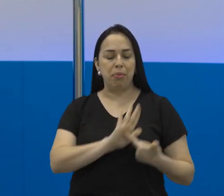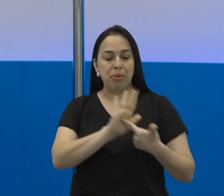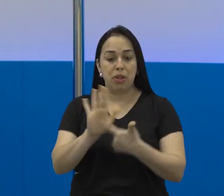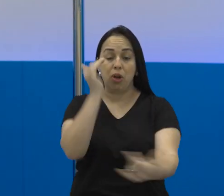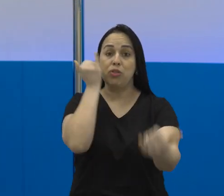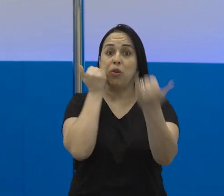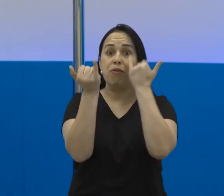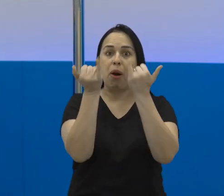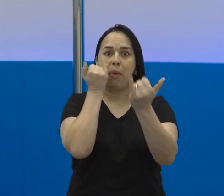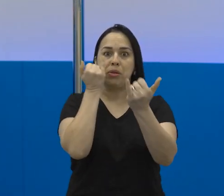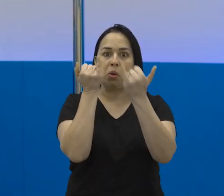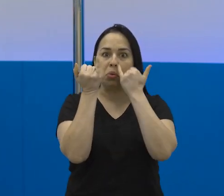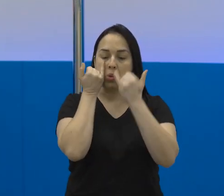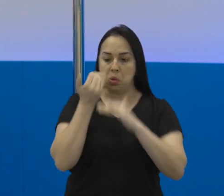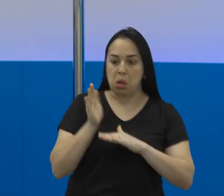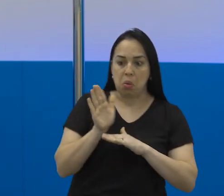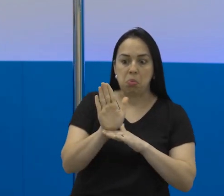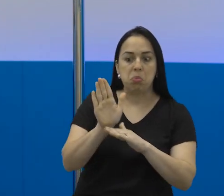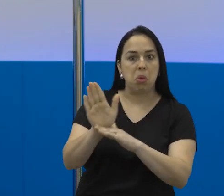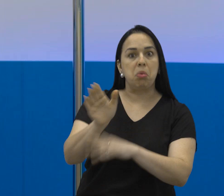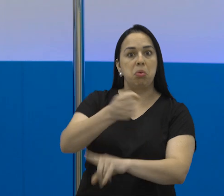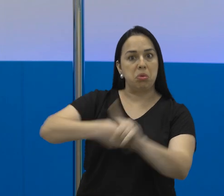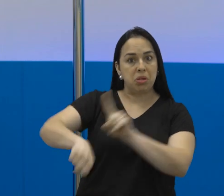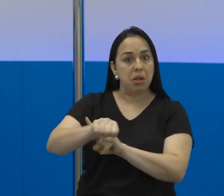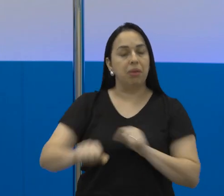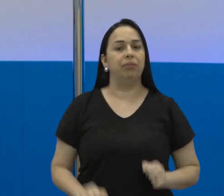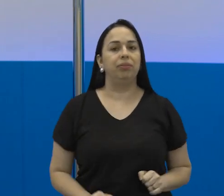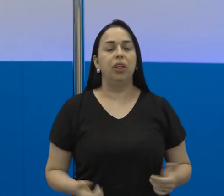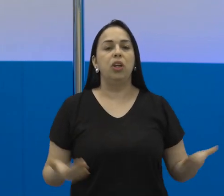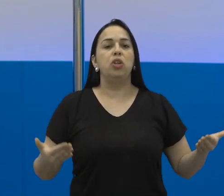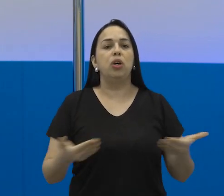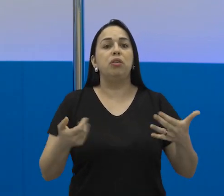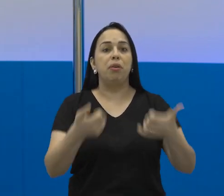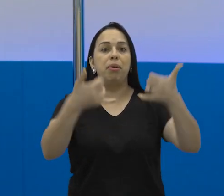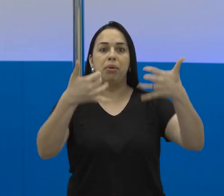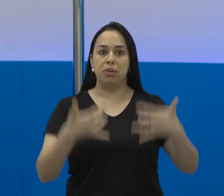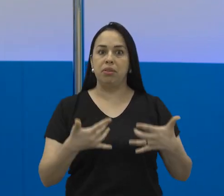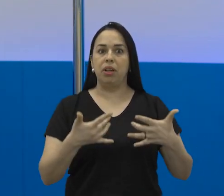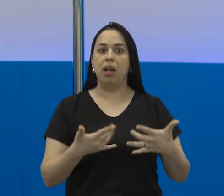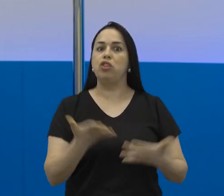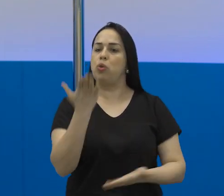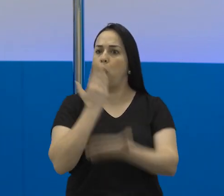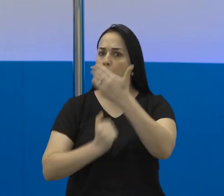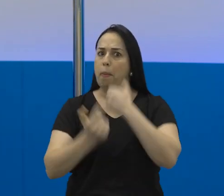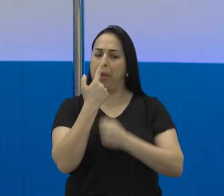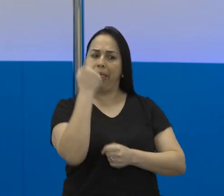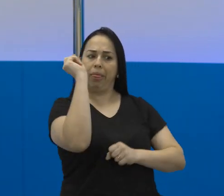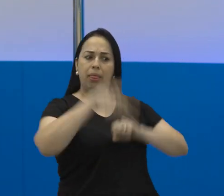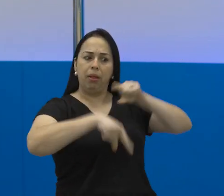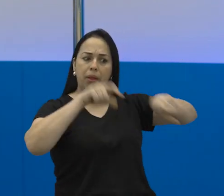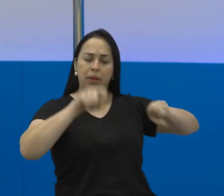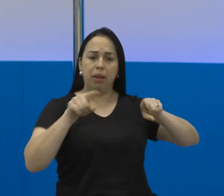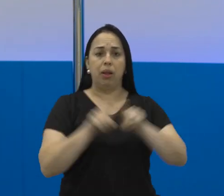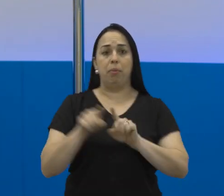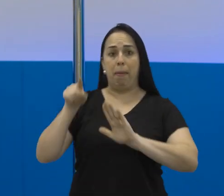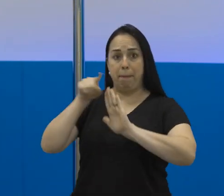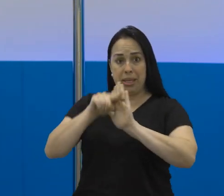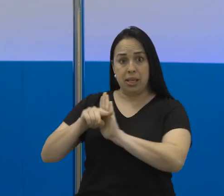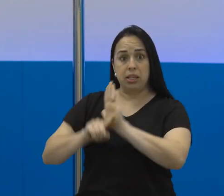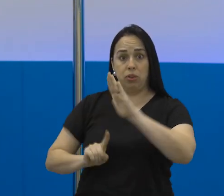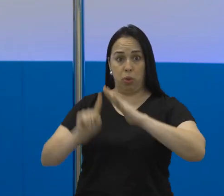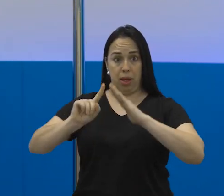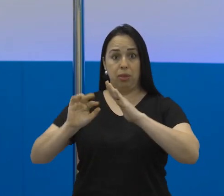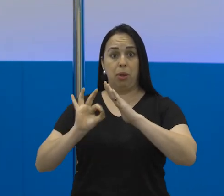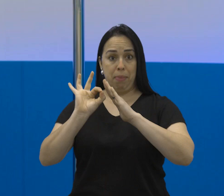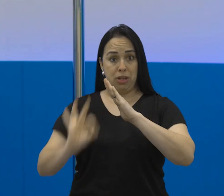seguimos juntos com informação e prestação de serviço. E hoje vamos falar sobre desperdício de alimentos.